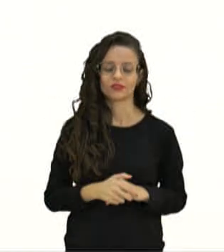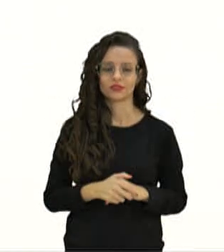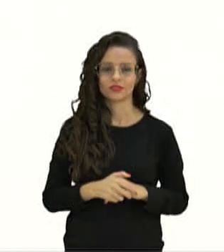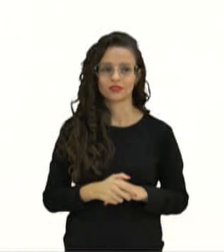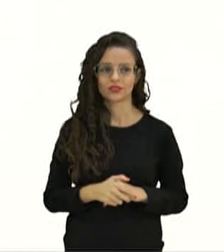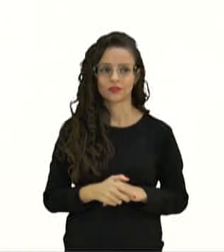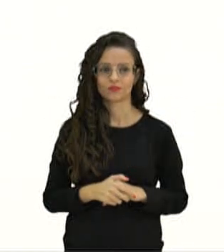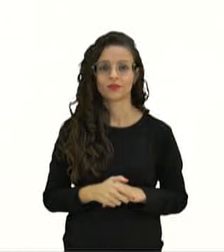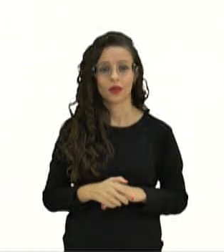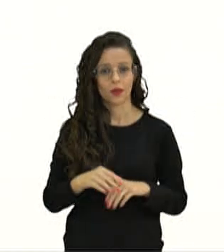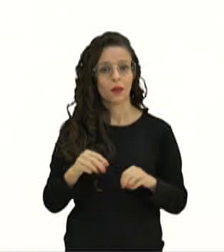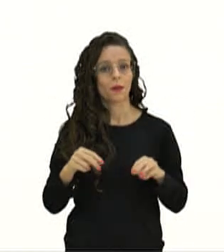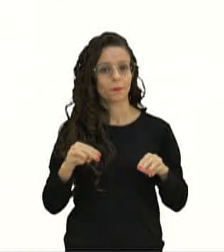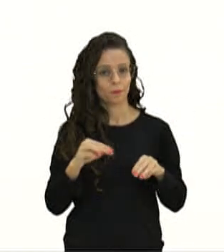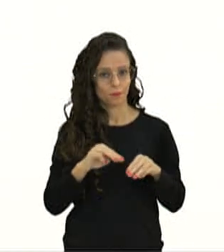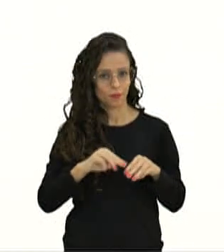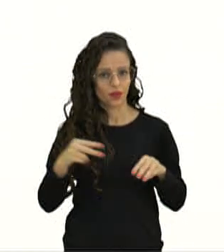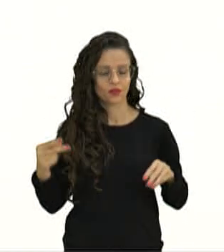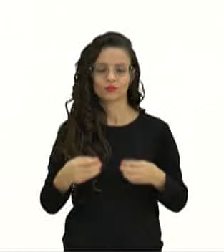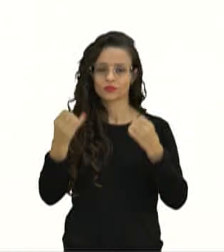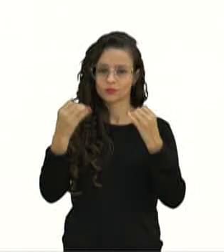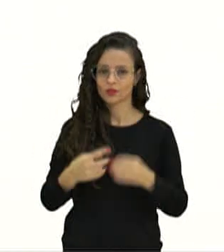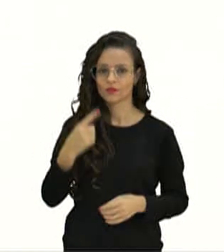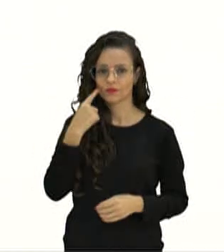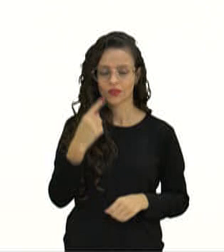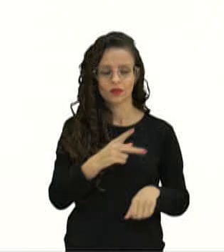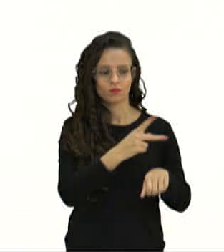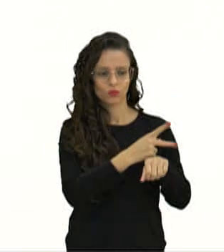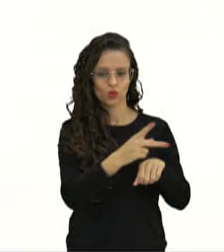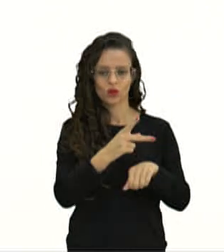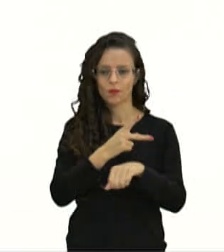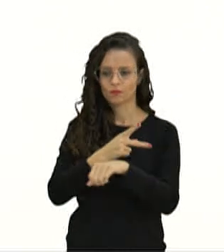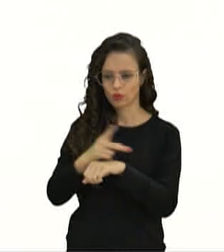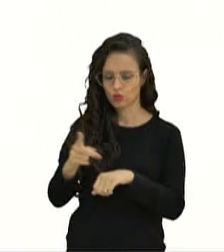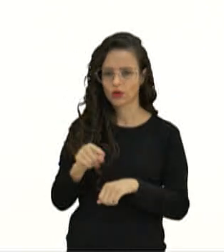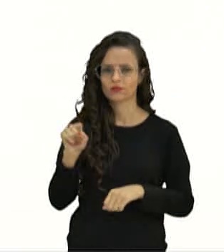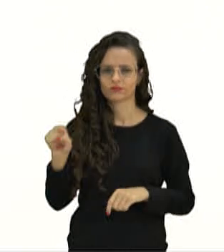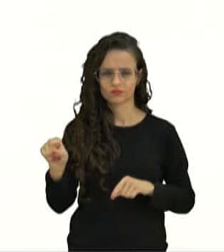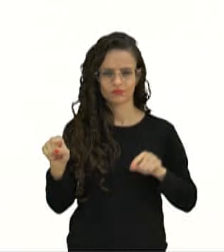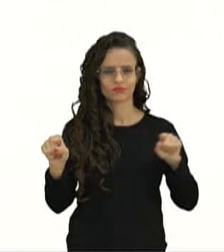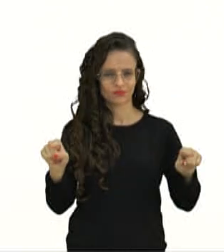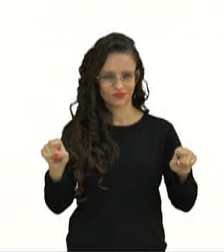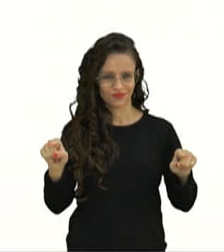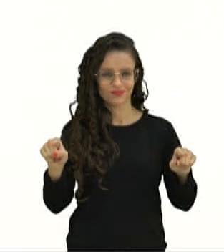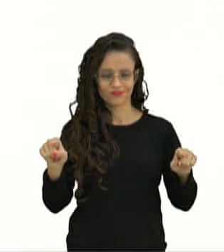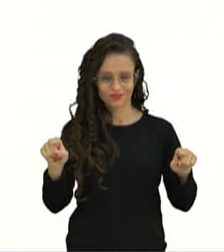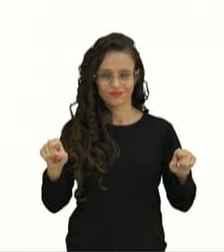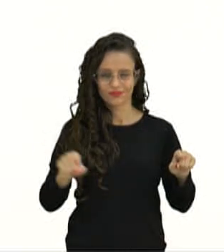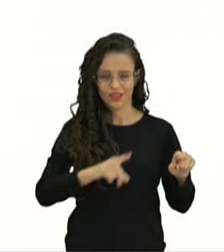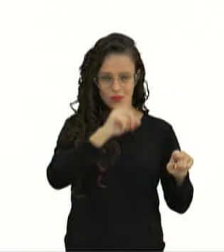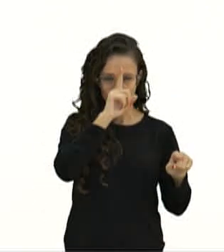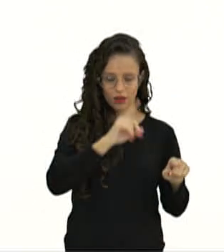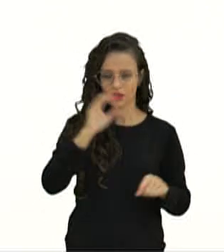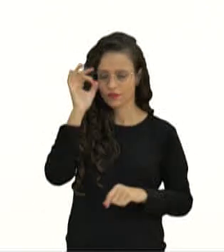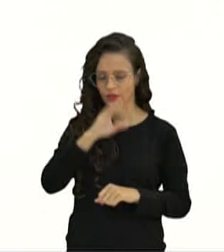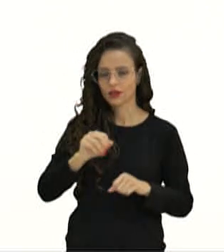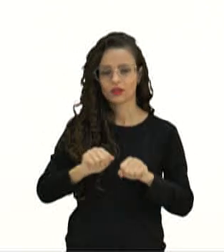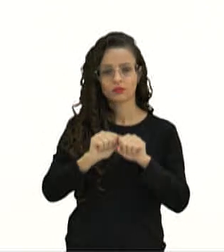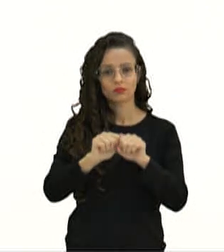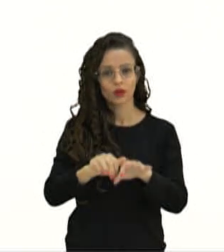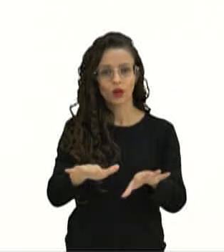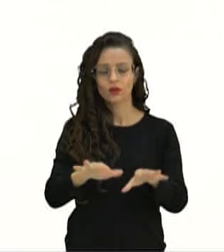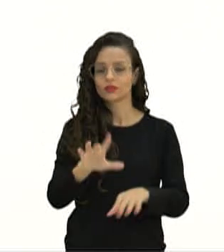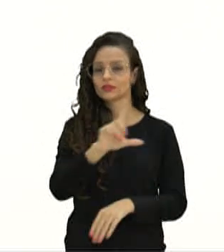que Mendel observou que, cruzando plantas puras para sementes verdes com sementes amarelas, que foi o que eu fiz ali, obtinha-se uma geração de